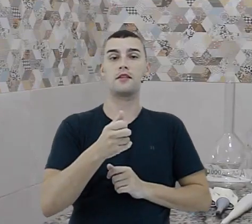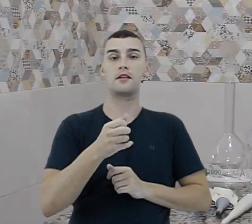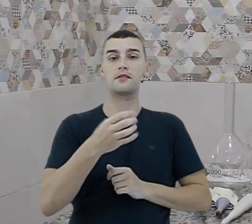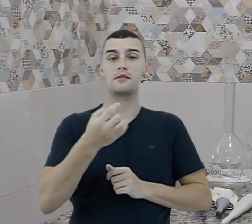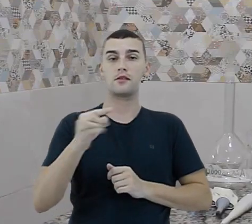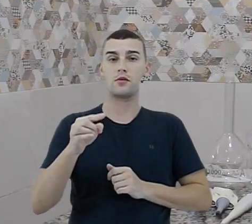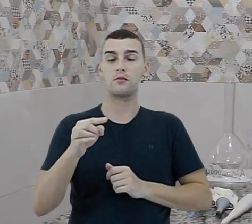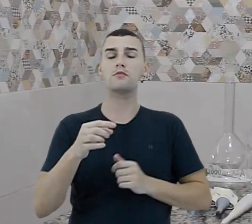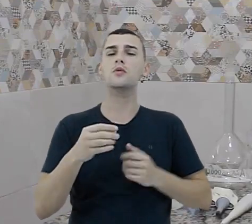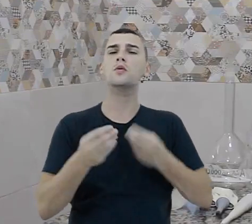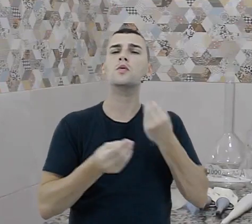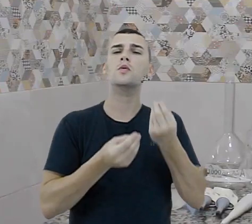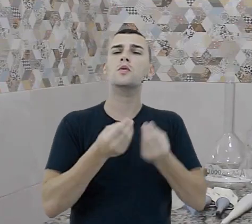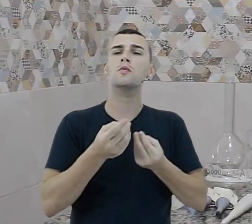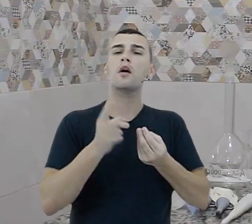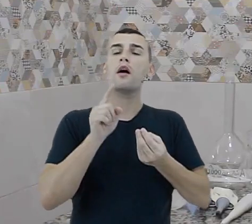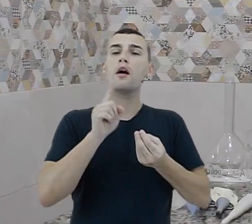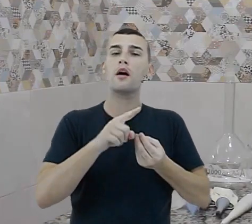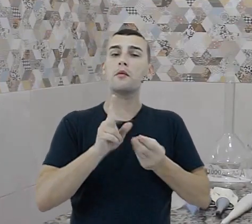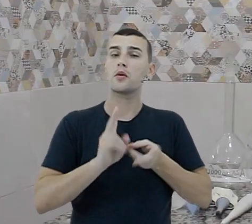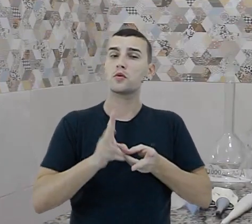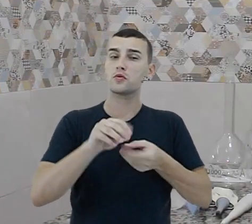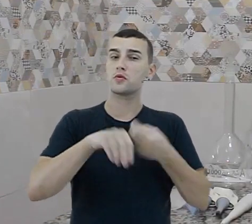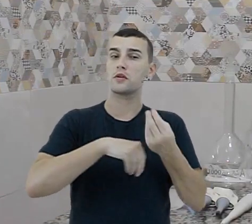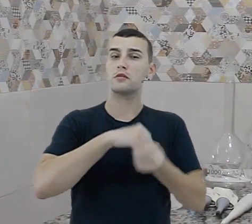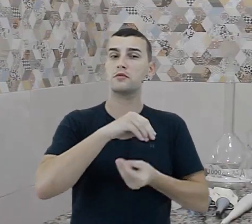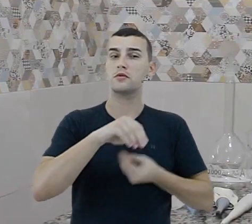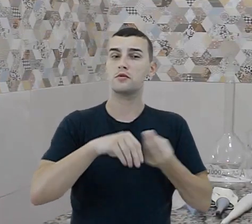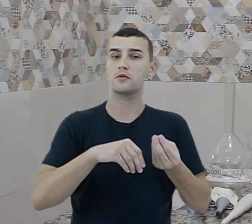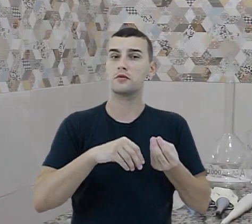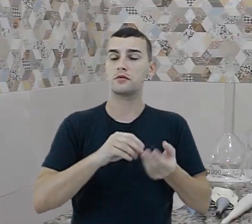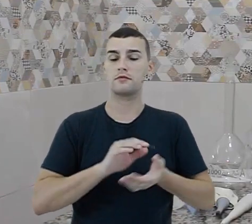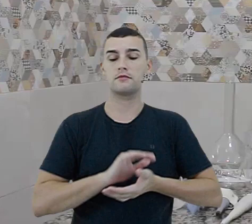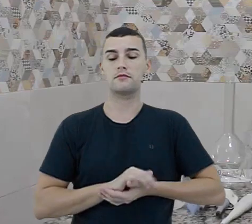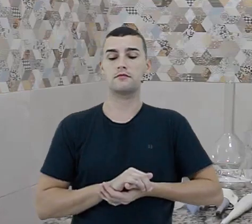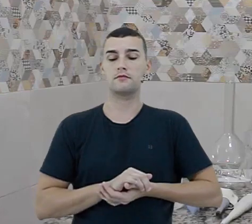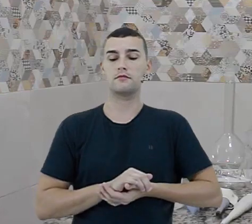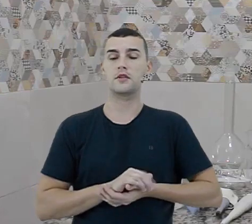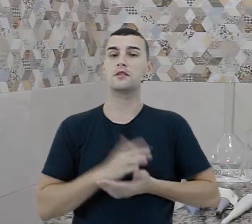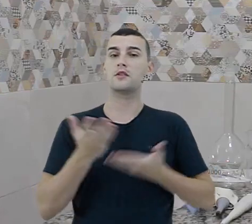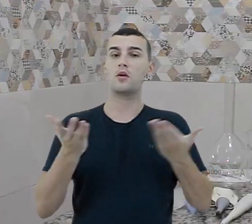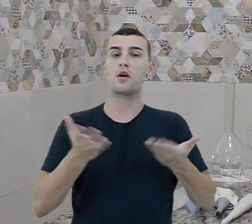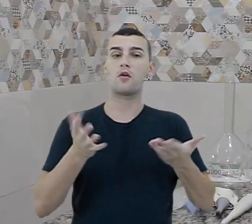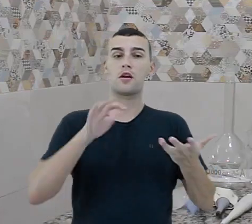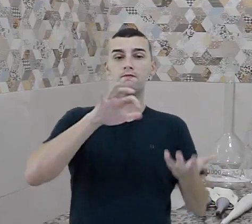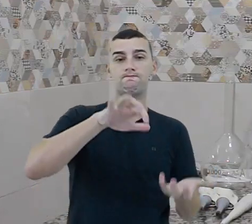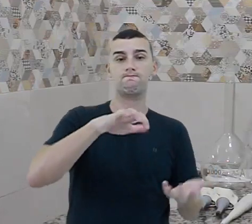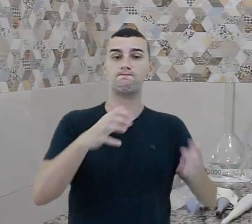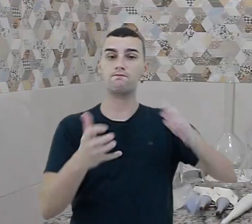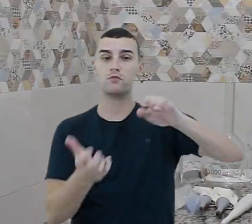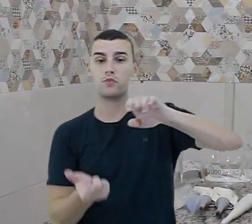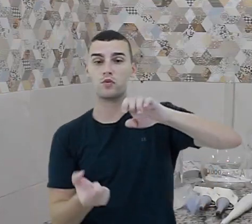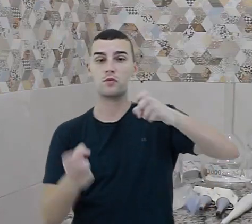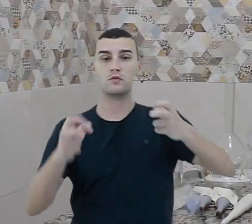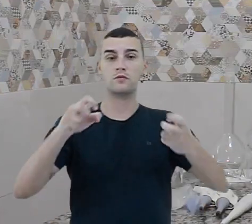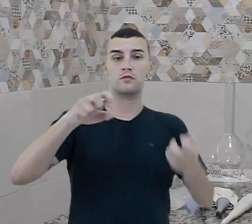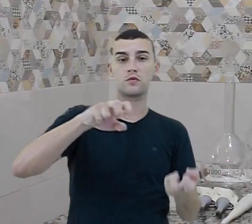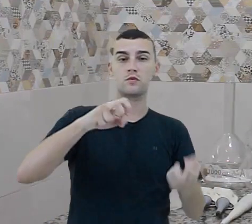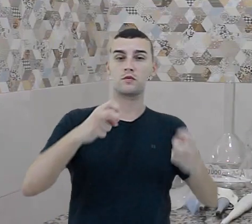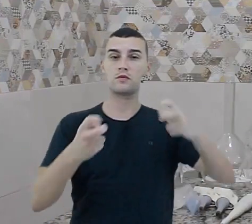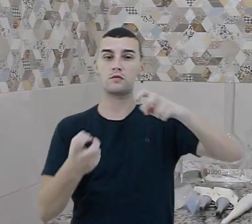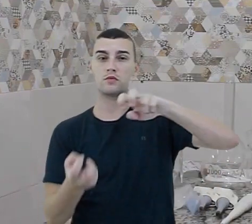eu continuar o meu processo de homogeneização dessa solução. Então, por inversão, eu vou